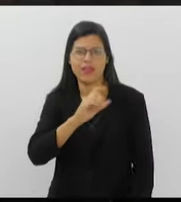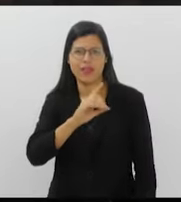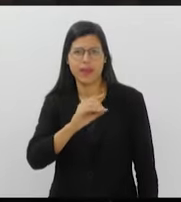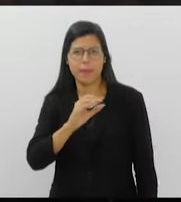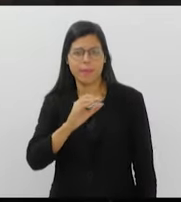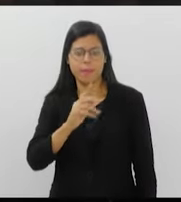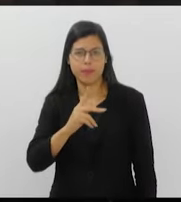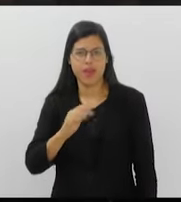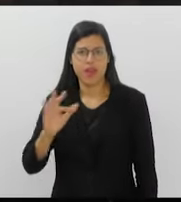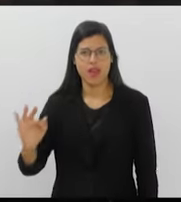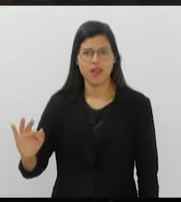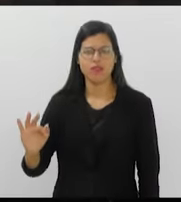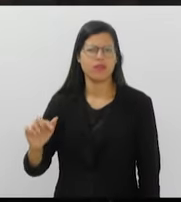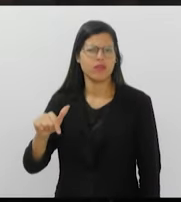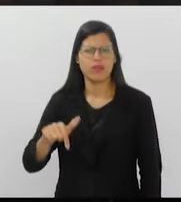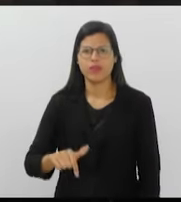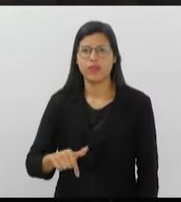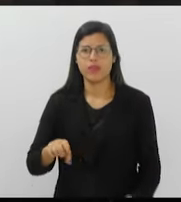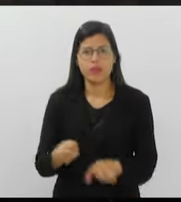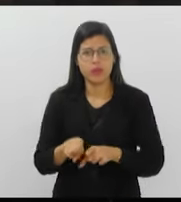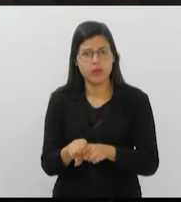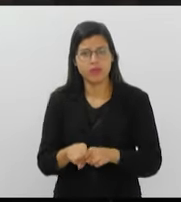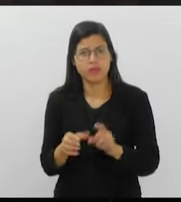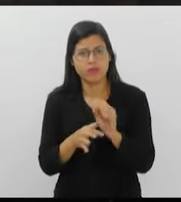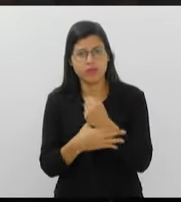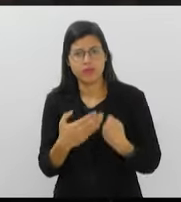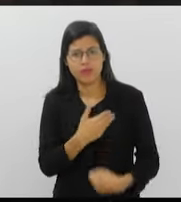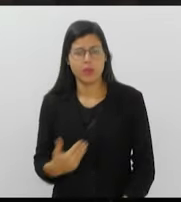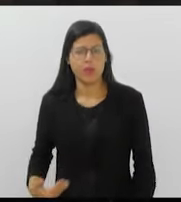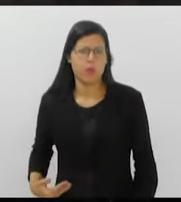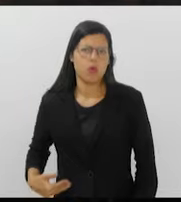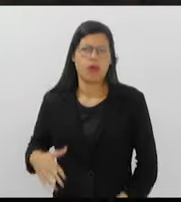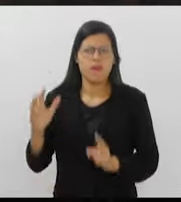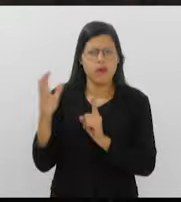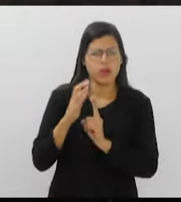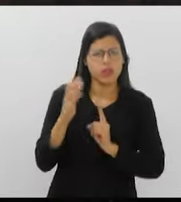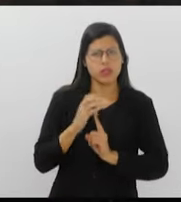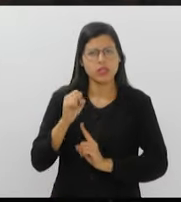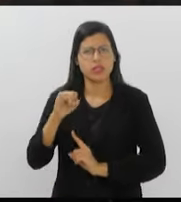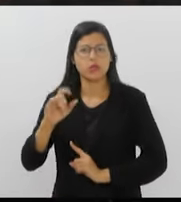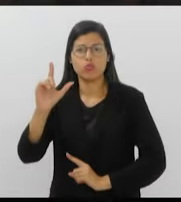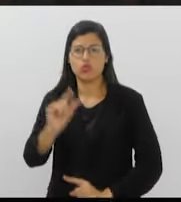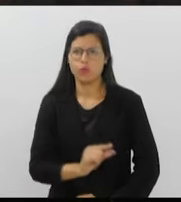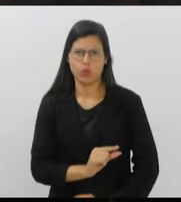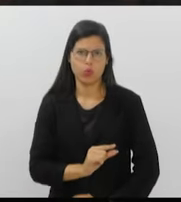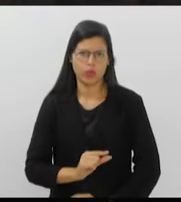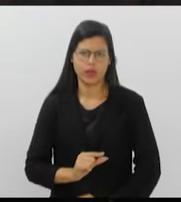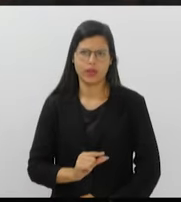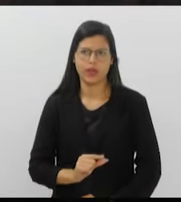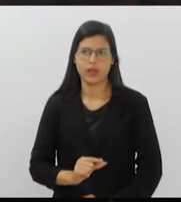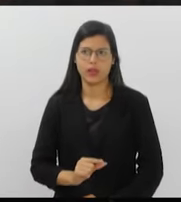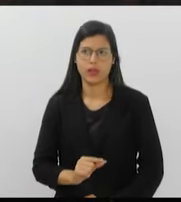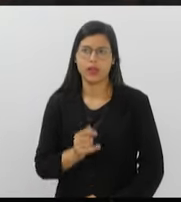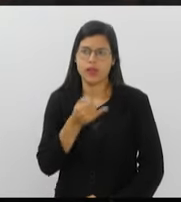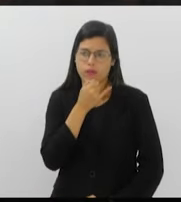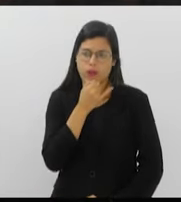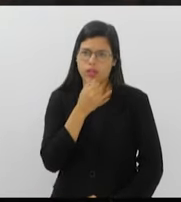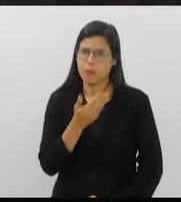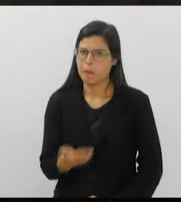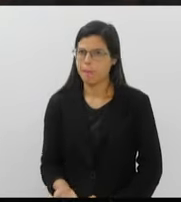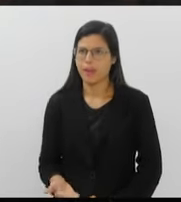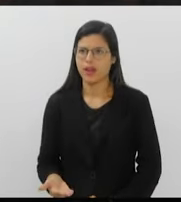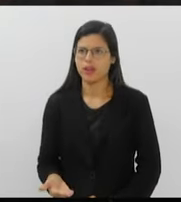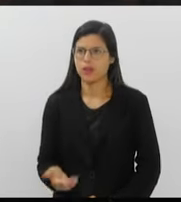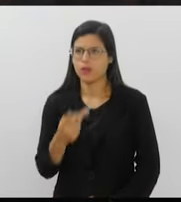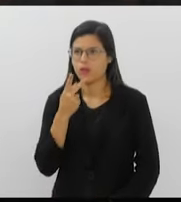segurança pública na parede. Se ele não desistir disso, se ele não diminuir essa pressão, infelizmente, eu